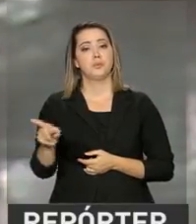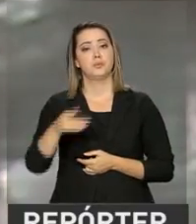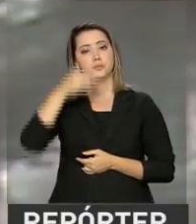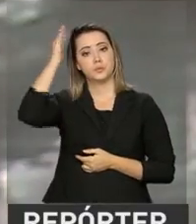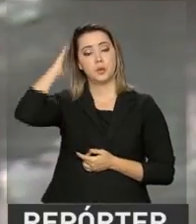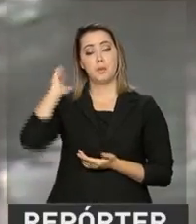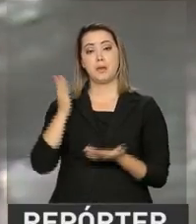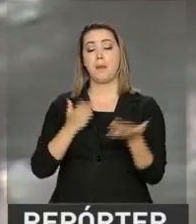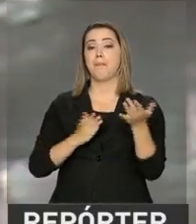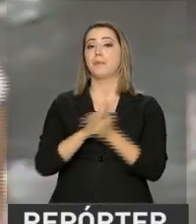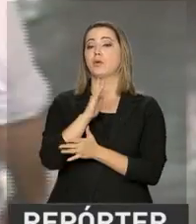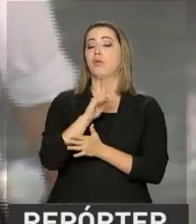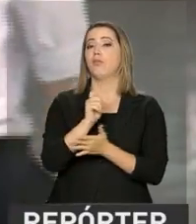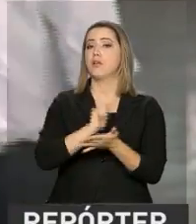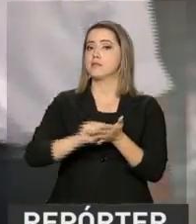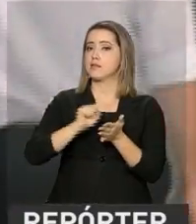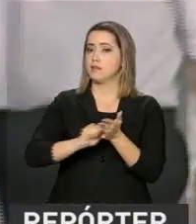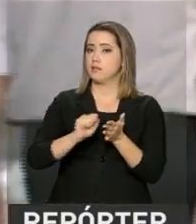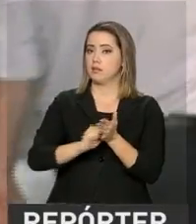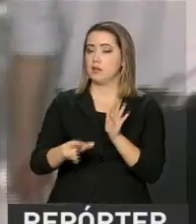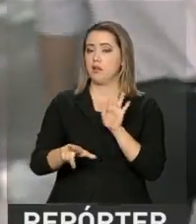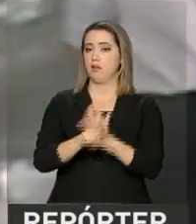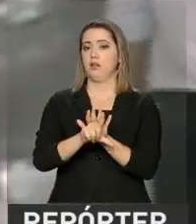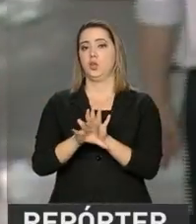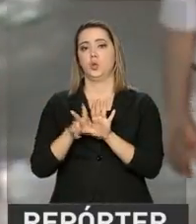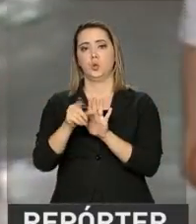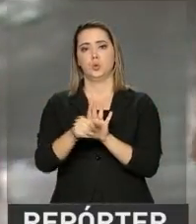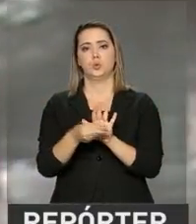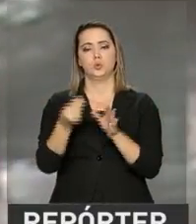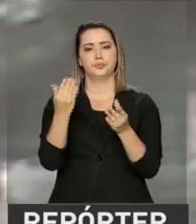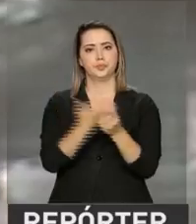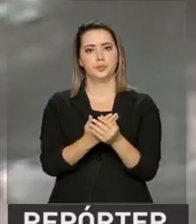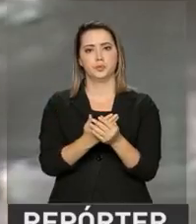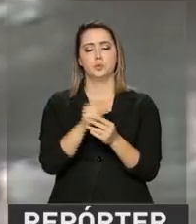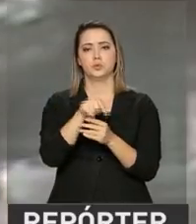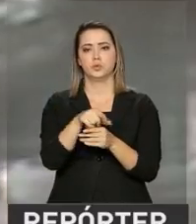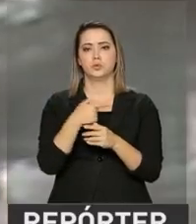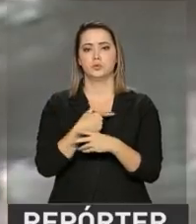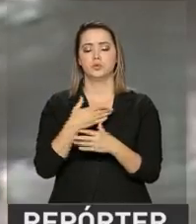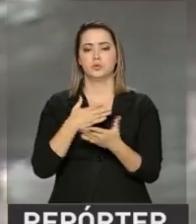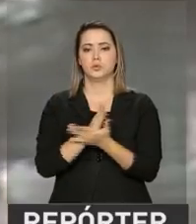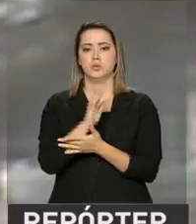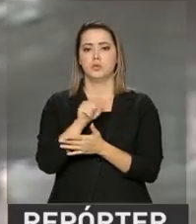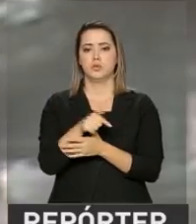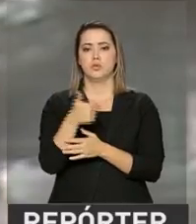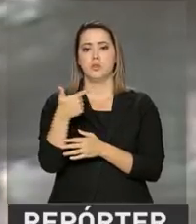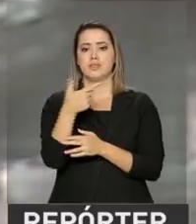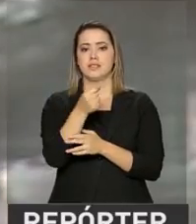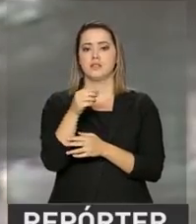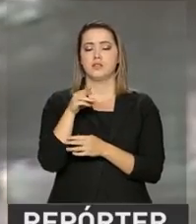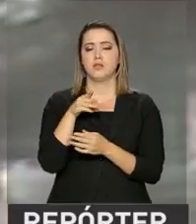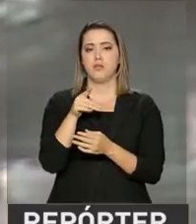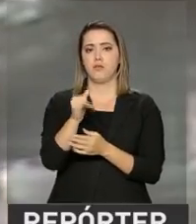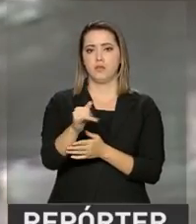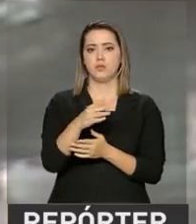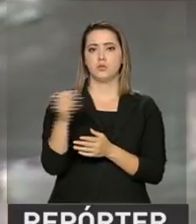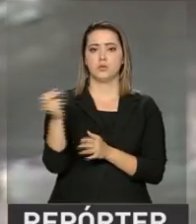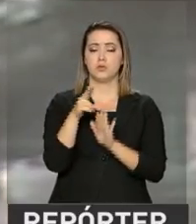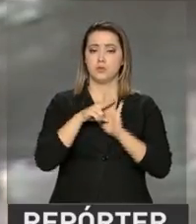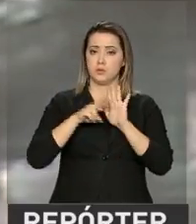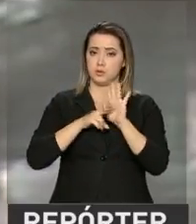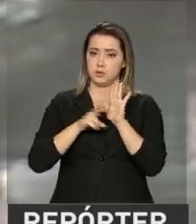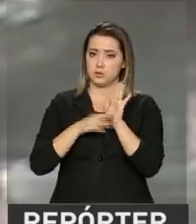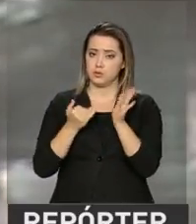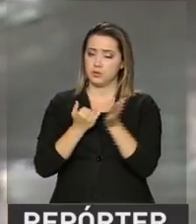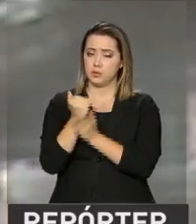Temer sancione o projeto de lei, tudo se encaminha para isso, vão passar 120 dias para que as novas regras